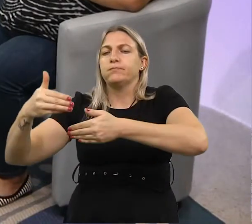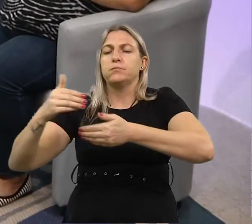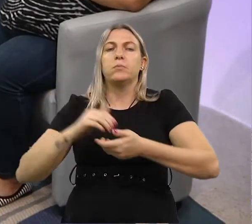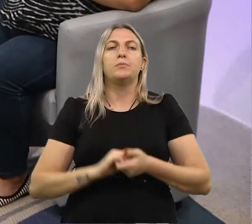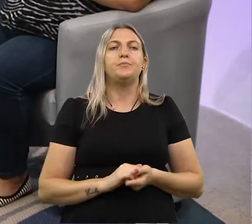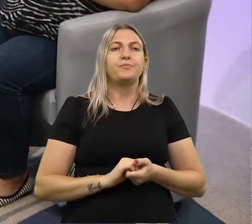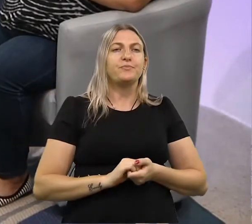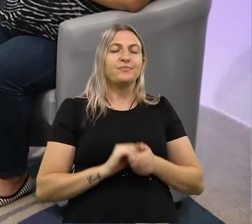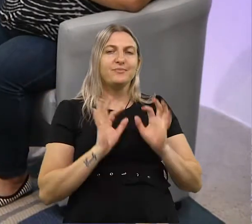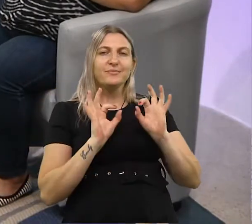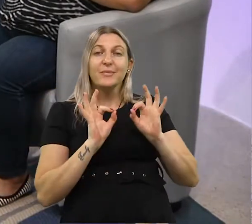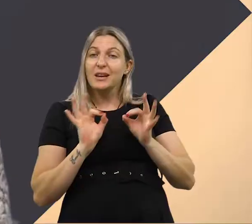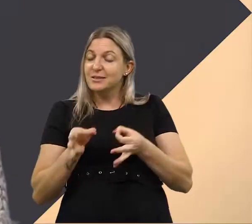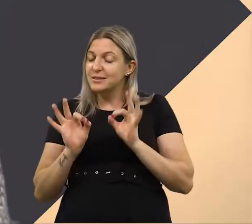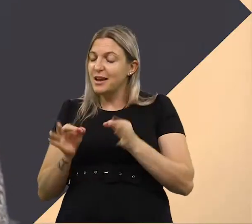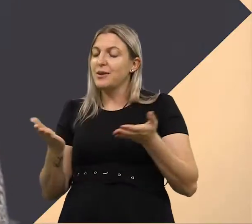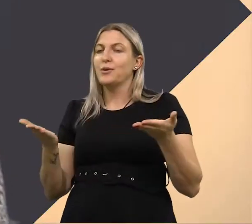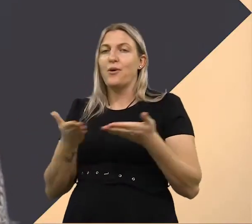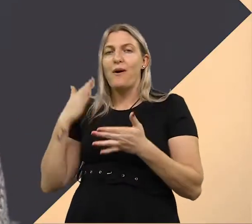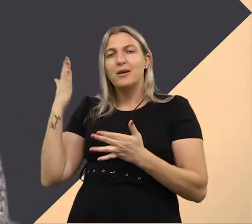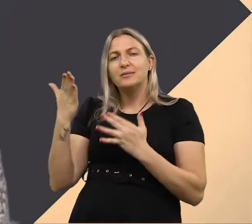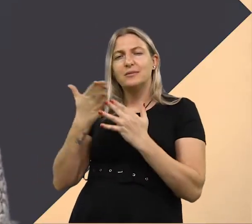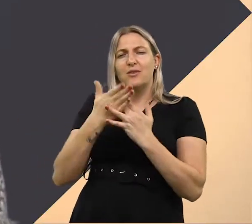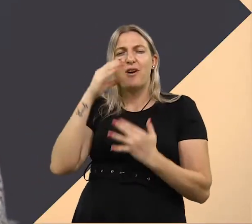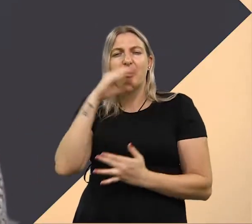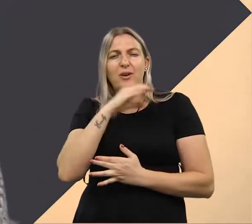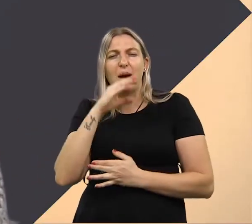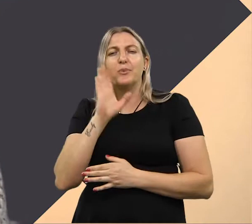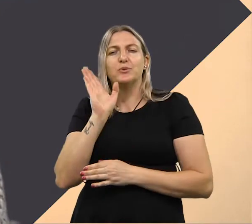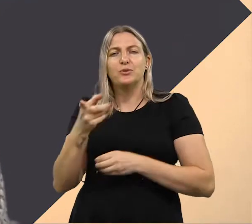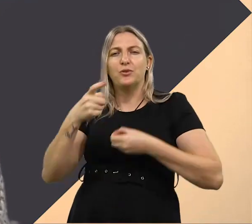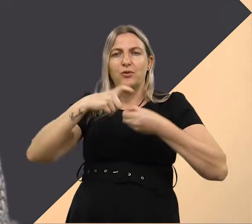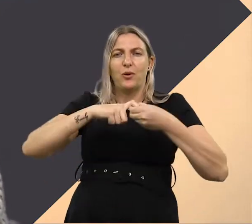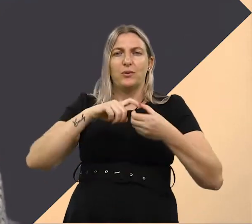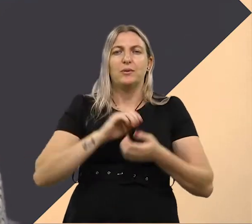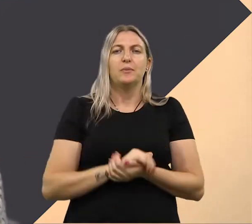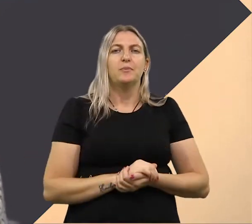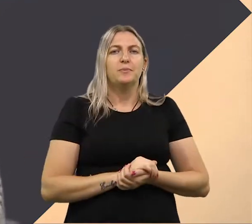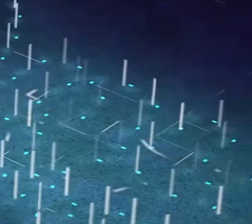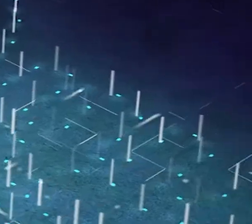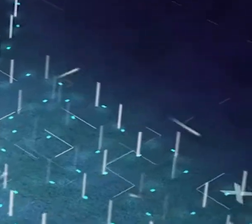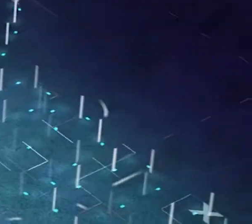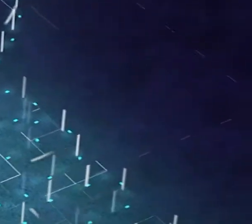trabalho. Muito bem, a gente faz um rápido intervalo, em seguidinho a gente está de volta.